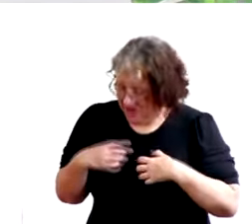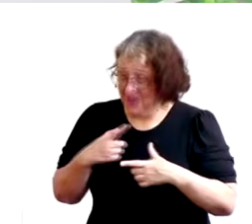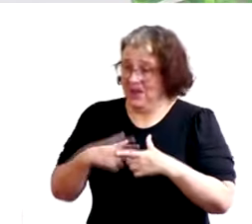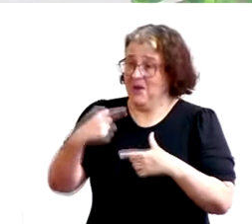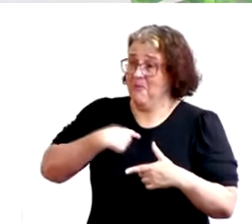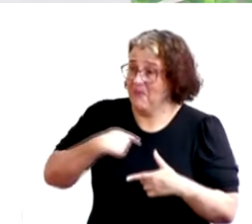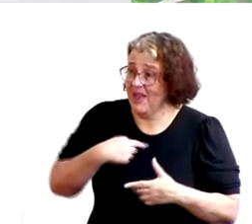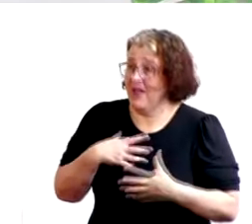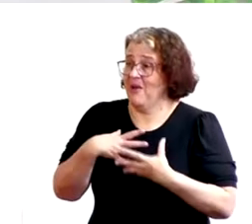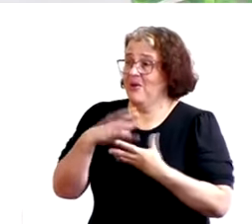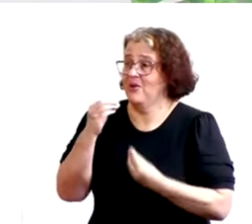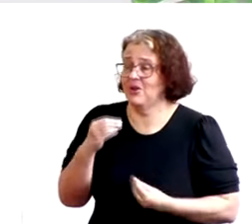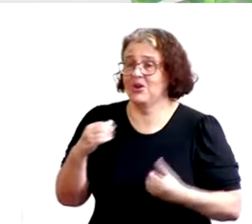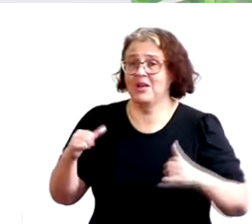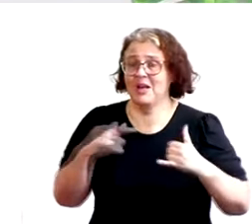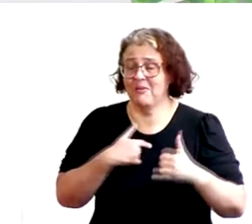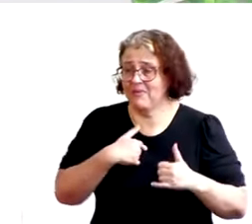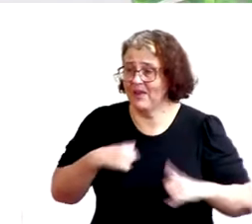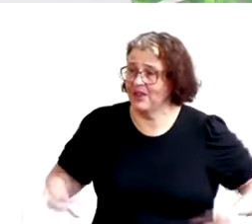se repetem